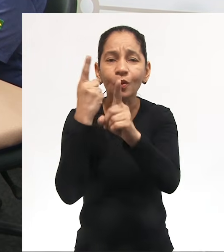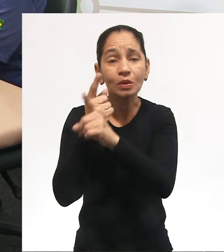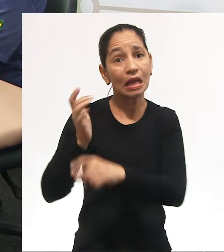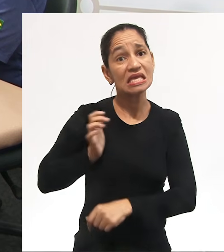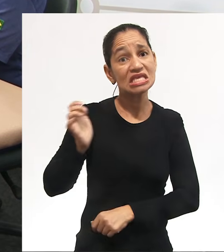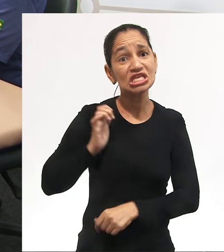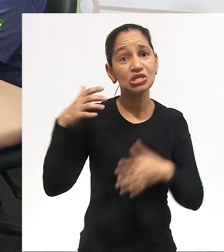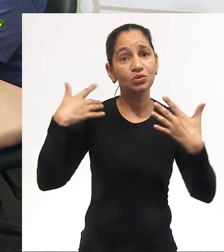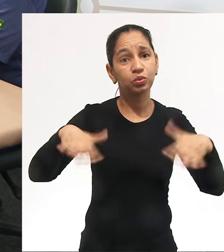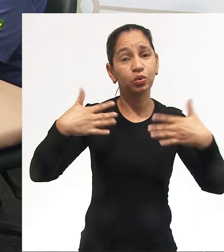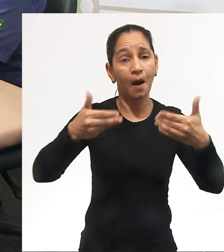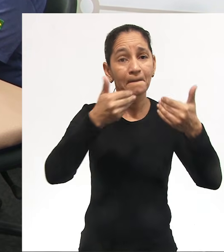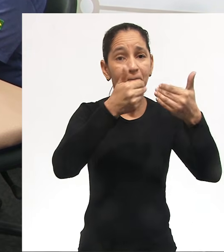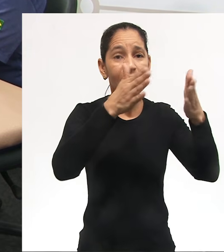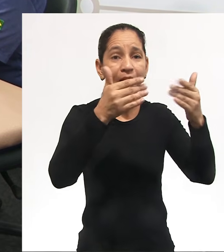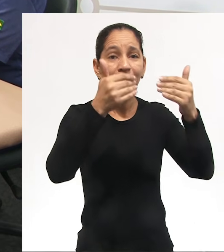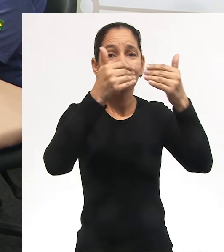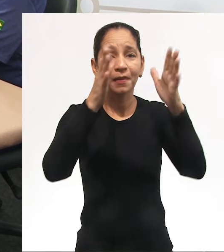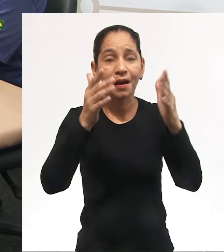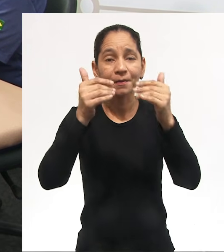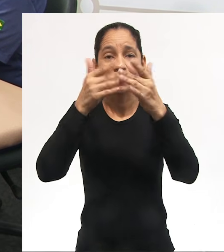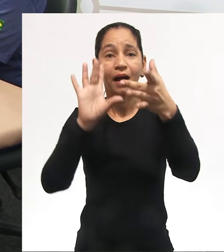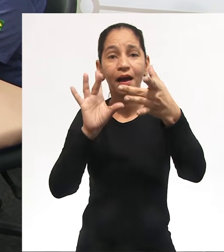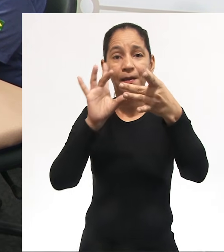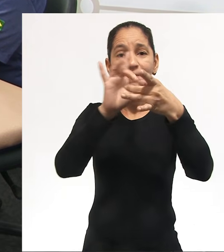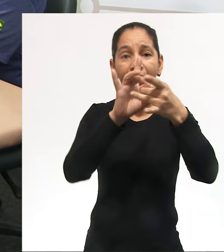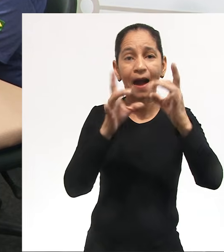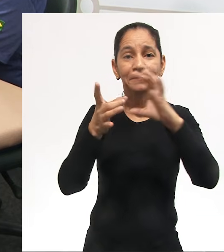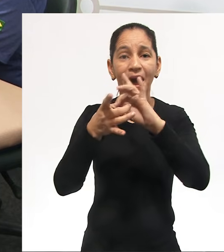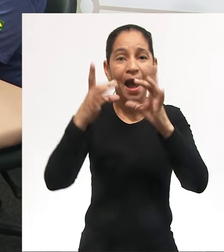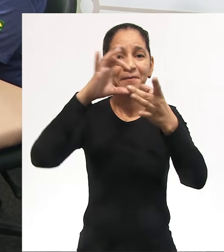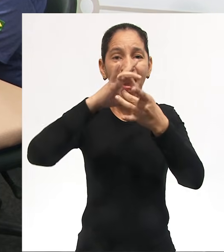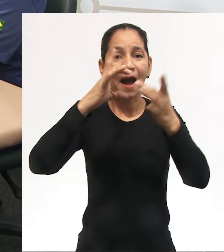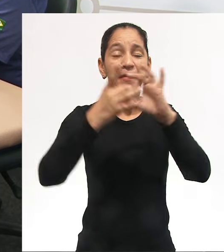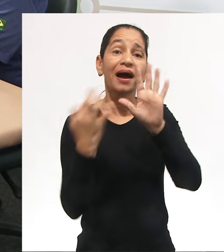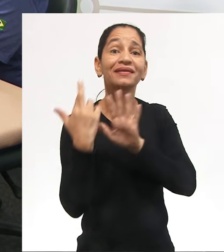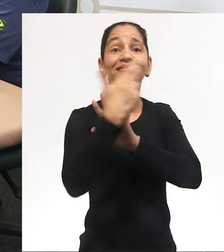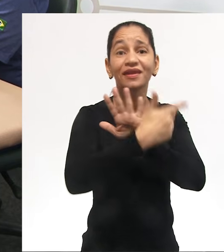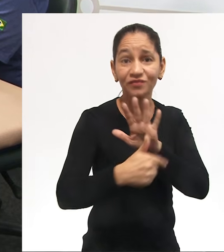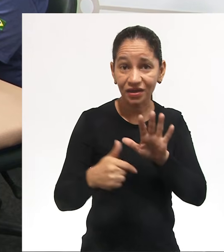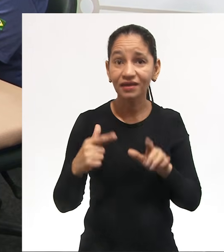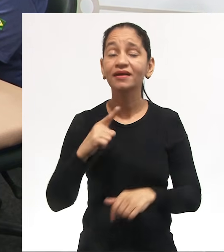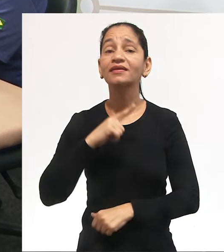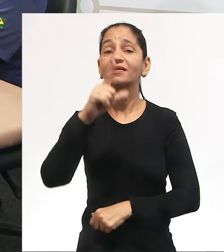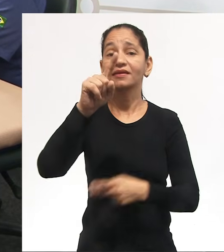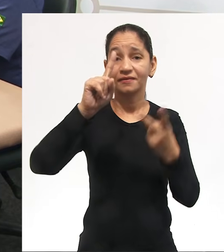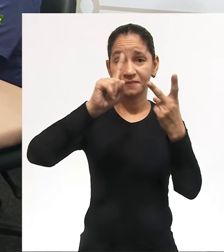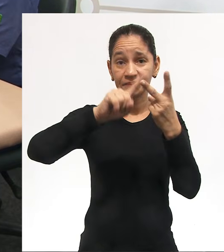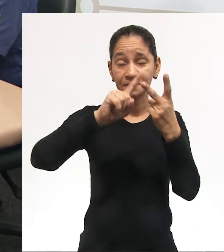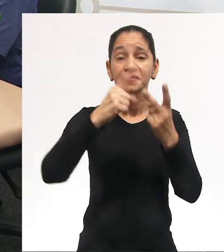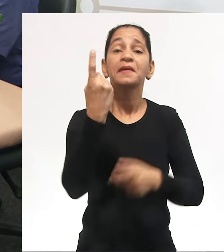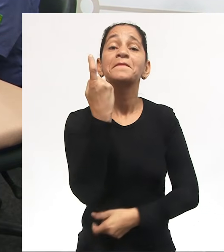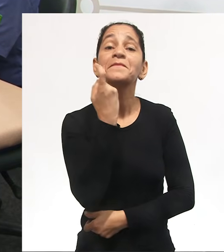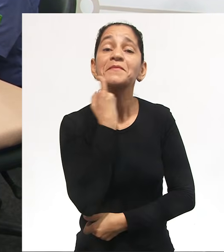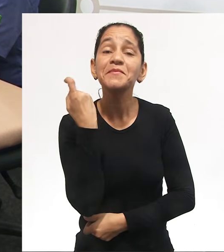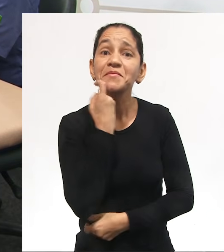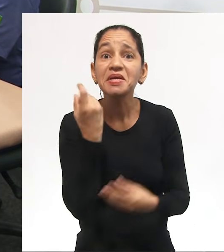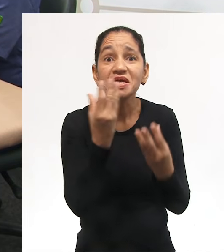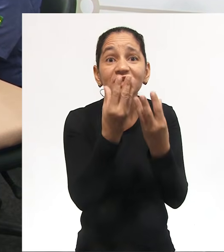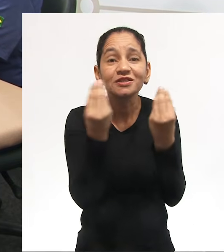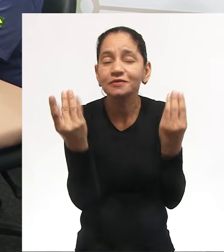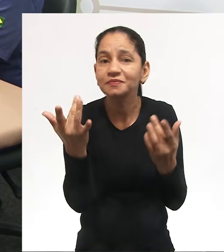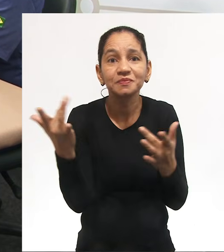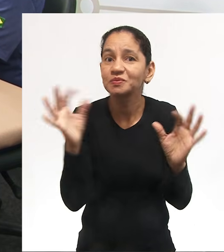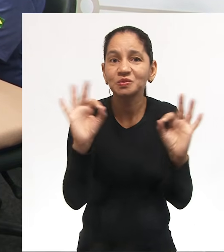lá importante, ó, o é, CONAP abrindo janelas, zona de Já, conexão. várias internacional. conexões aí, Tem ó. Sim. um tem um frigorífico de peixe lá